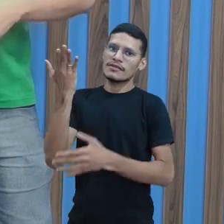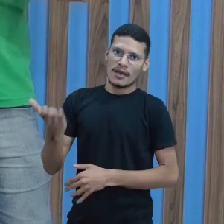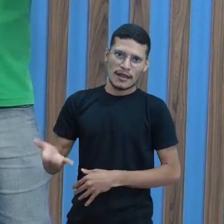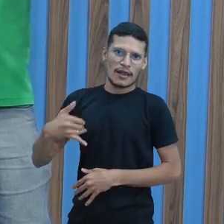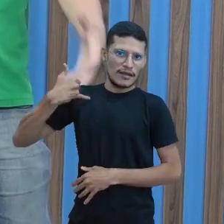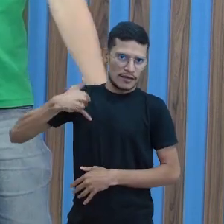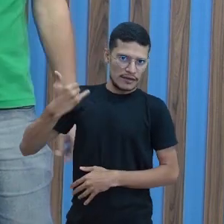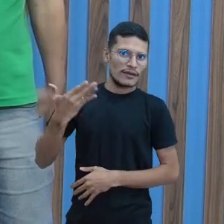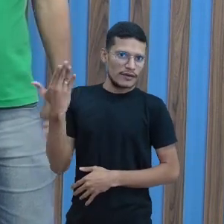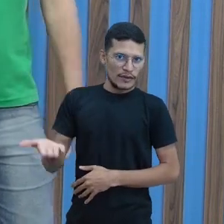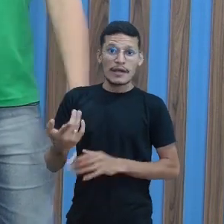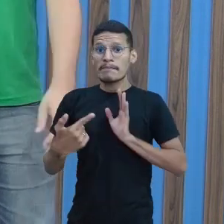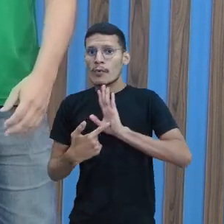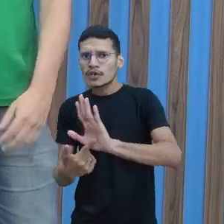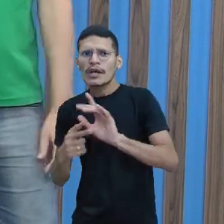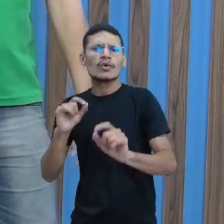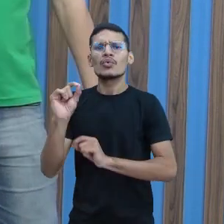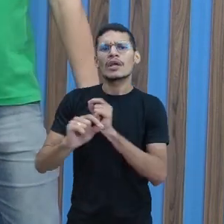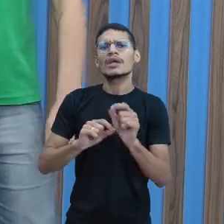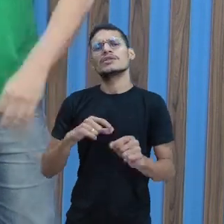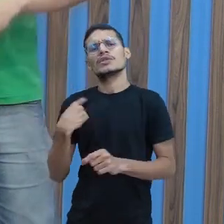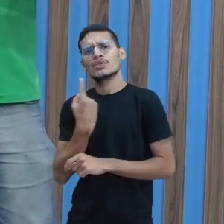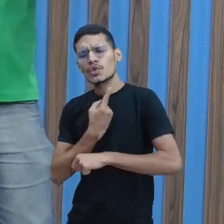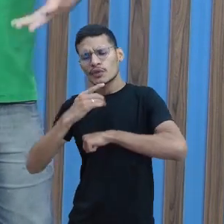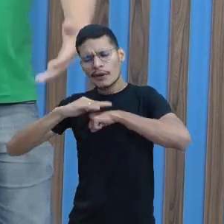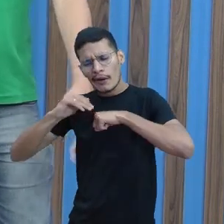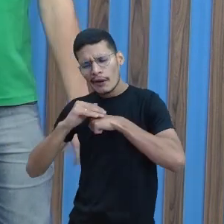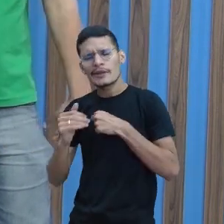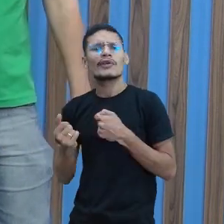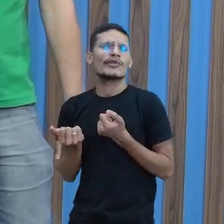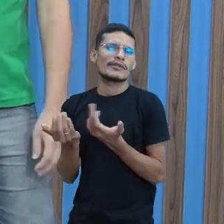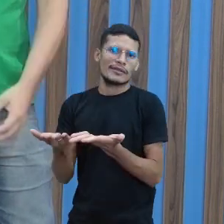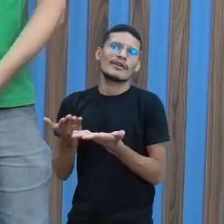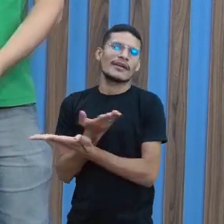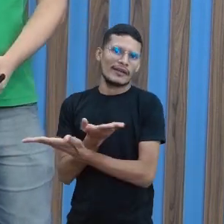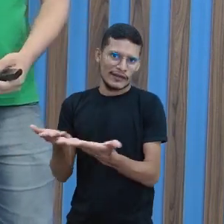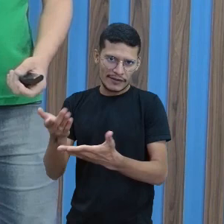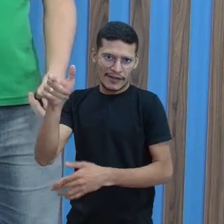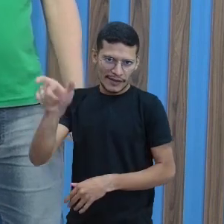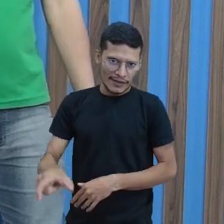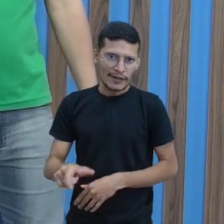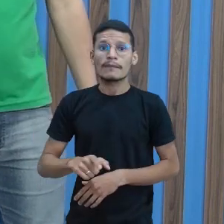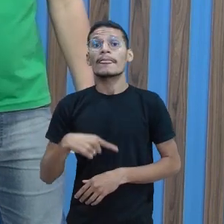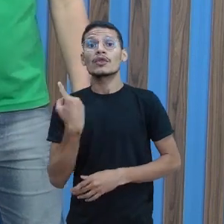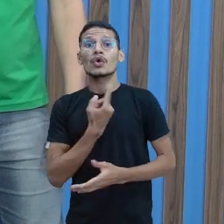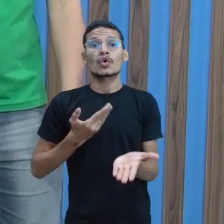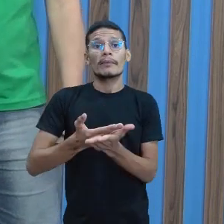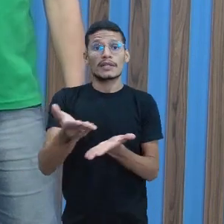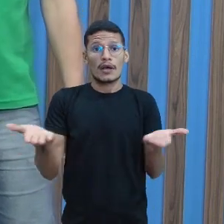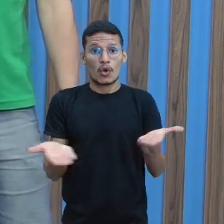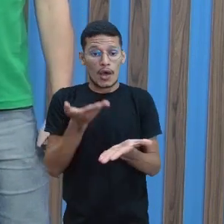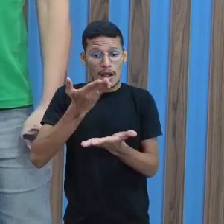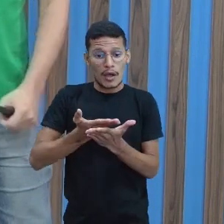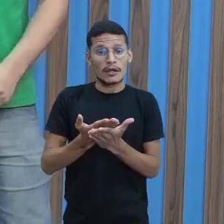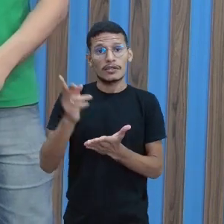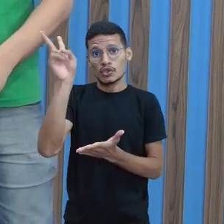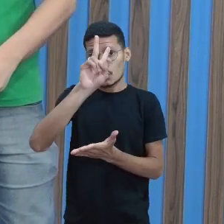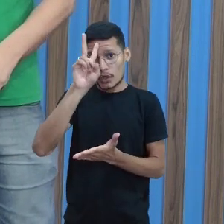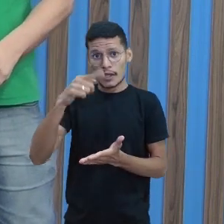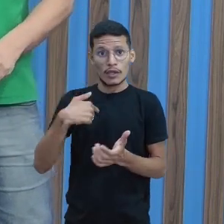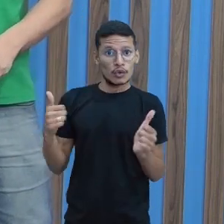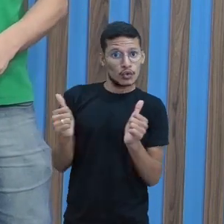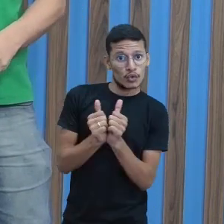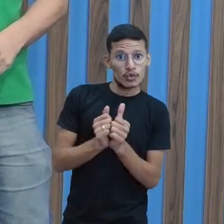e demonstrar, né, esse carinho que nós temos por ela, né? Então, vamos começar aqui a nossa aula de História. Estou aqui acompanhado